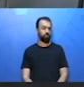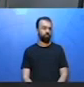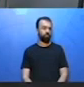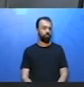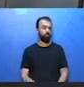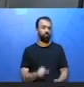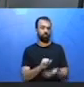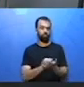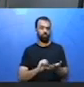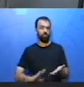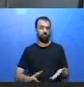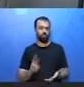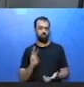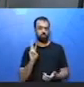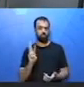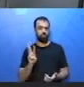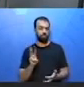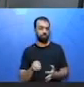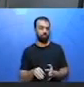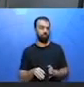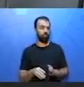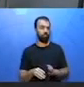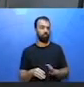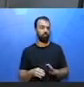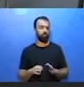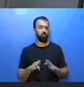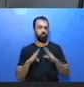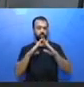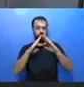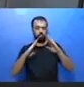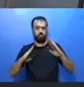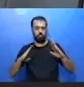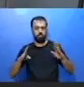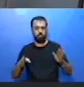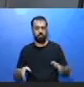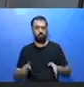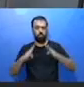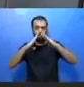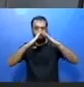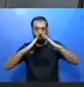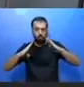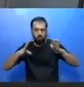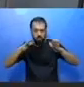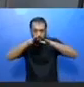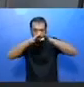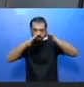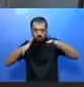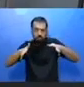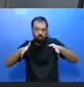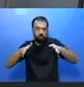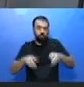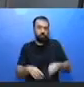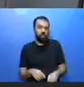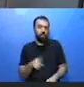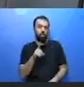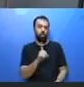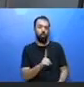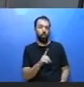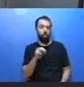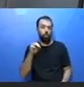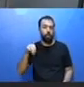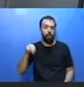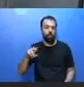Três. Se para cobrir cada metro quadrado de telhado são usadas 20 telhas